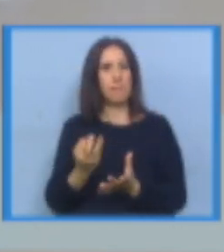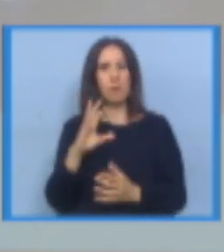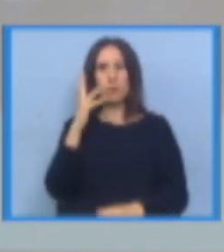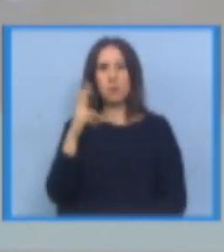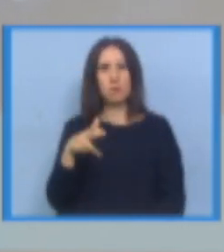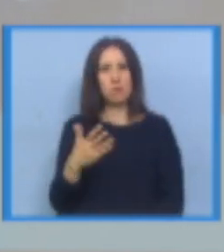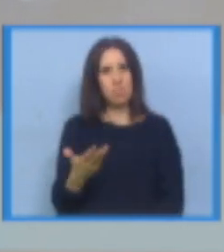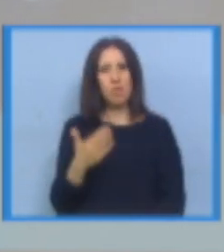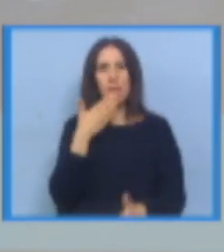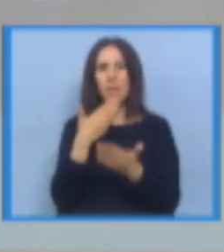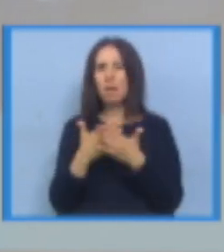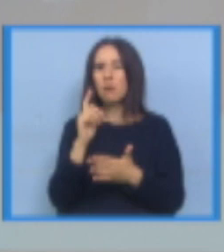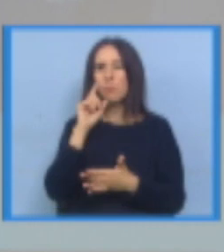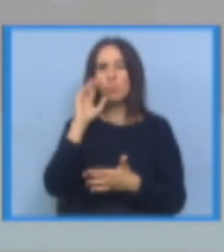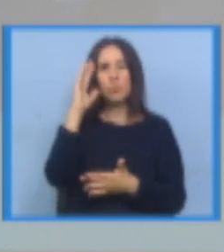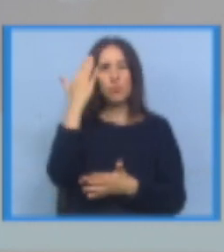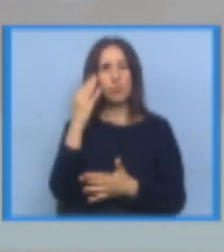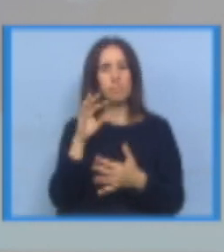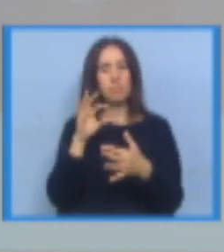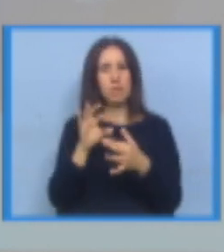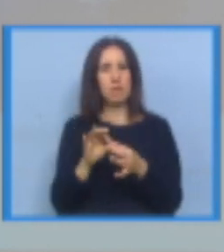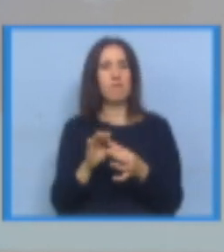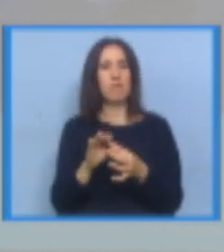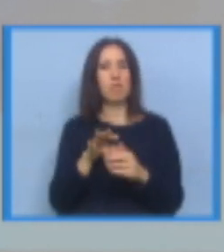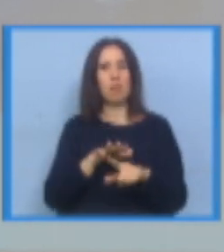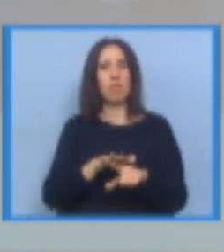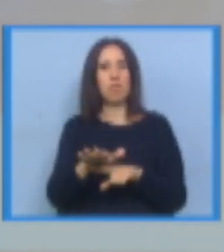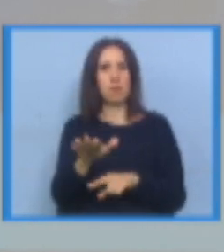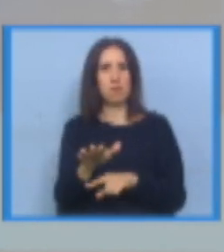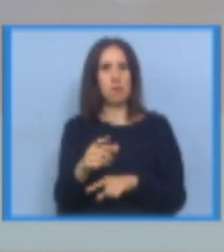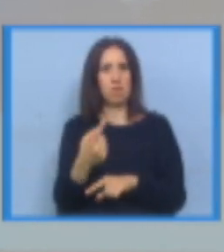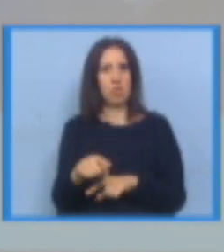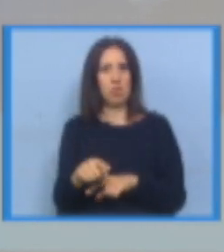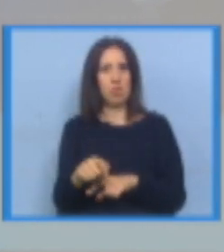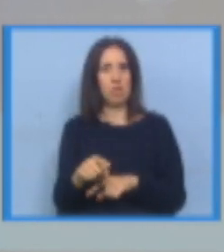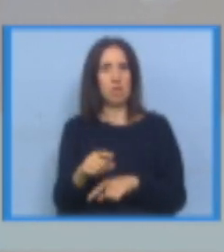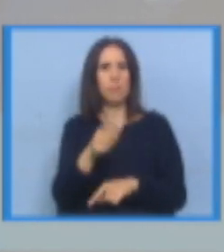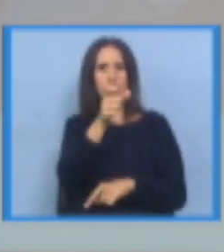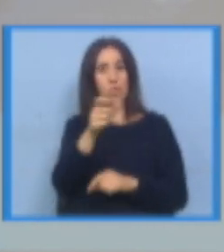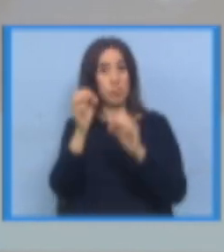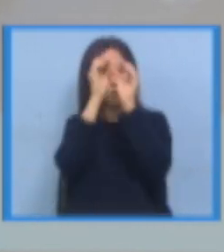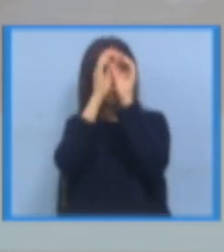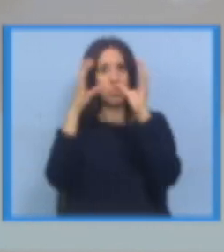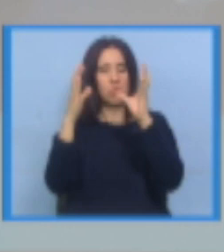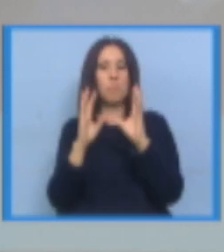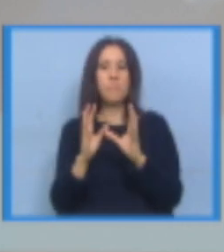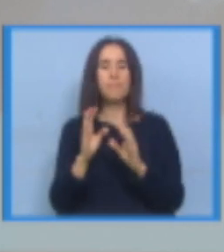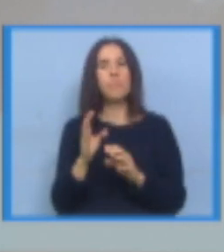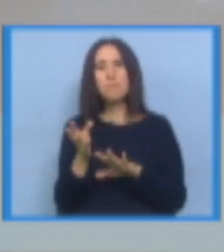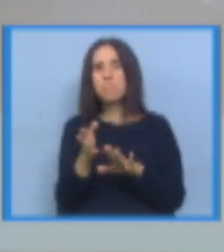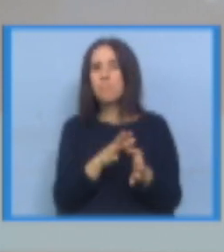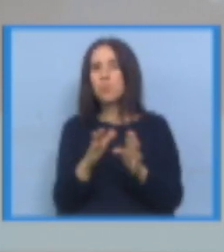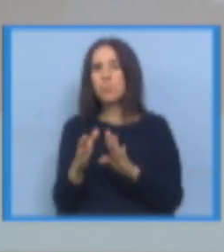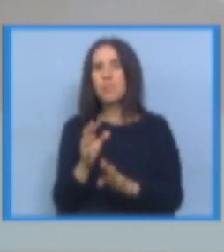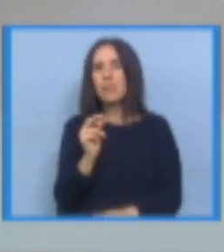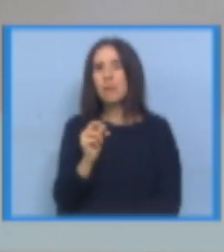acontecimento mais importante a nível de impacto, para as pessoas para terem uma noção. Mais ou menos existem